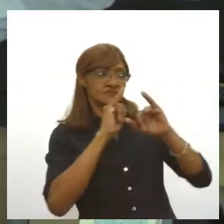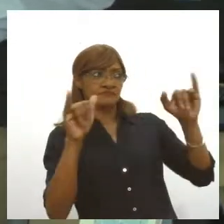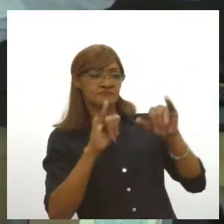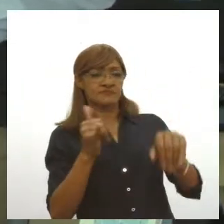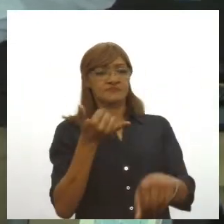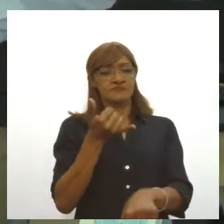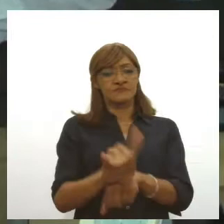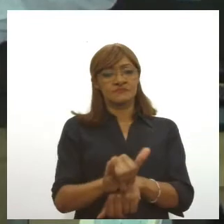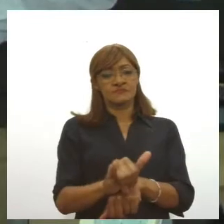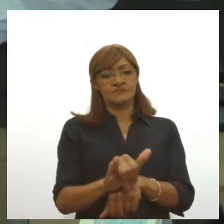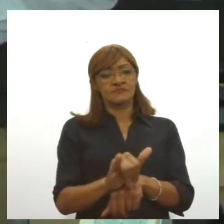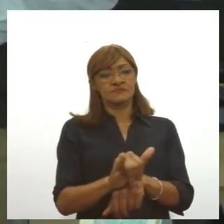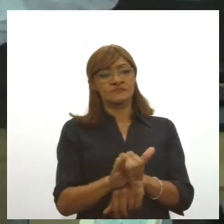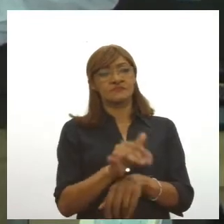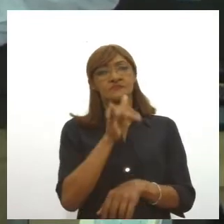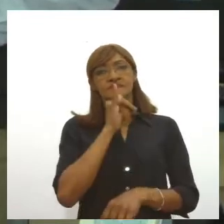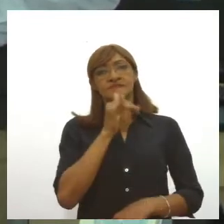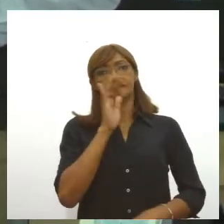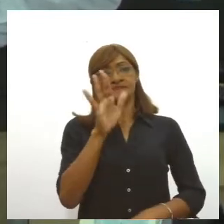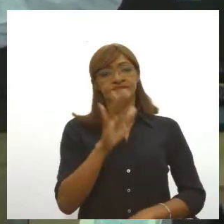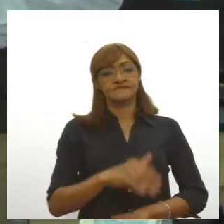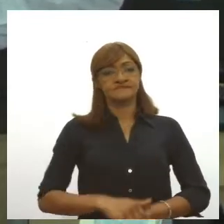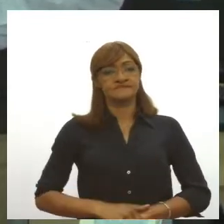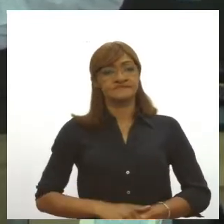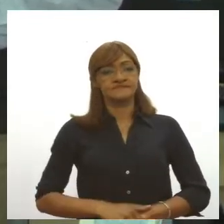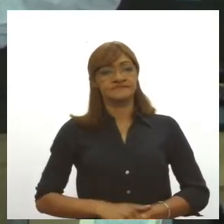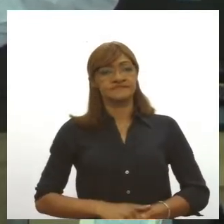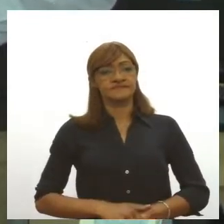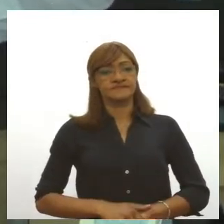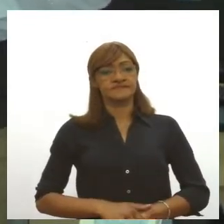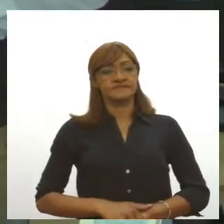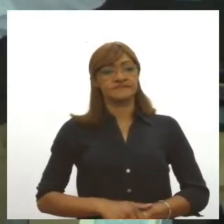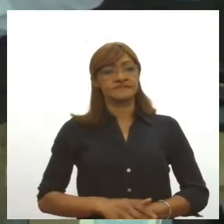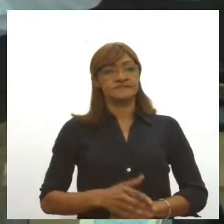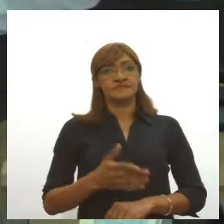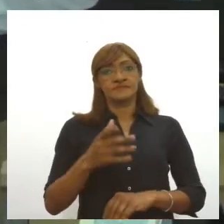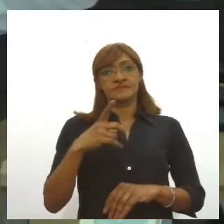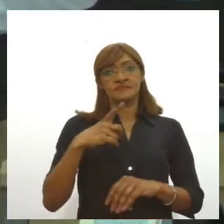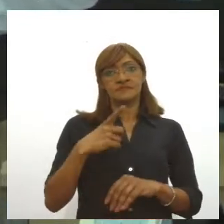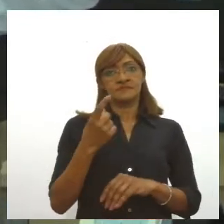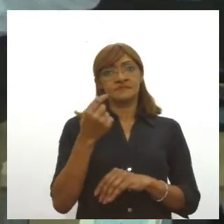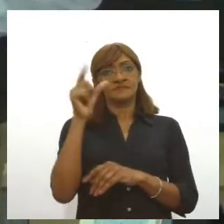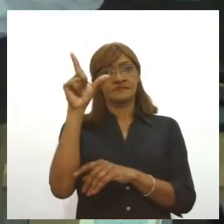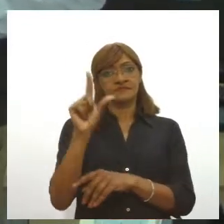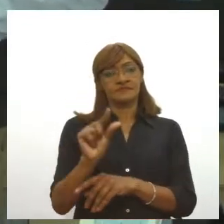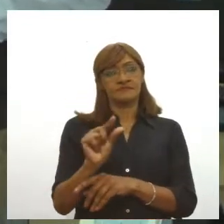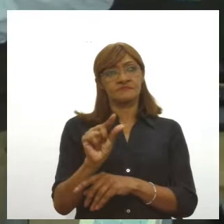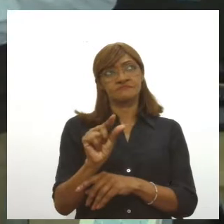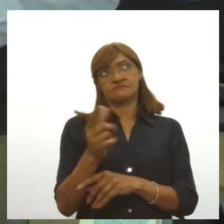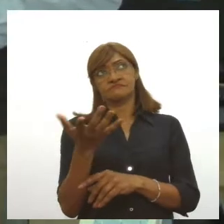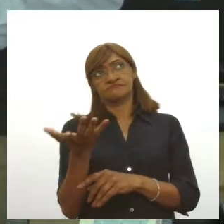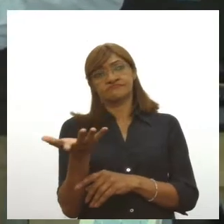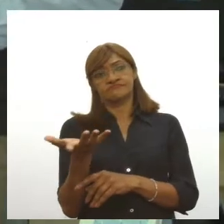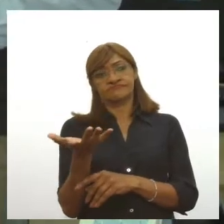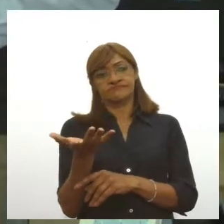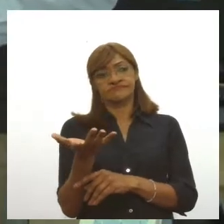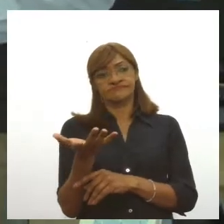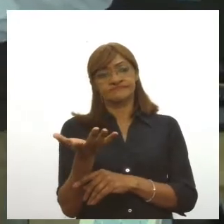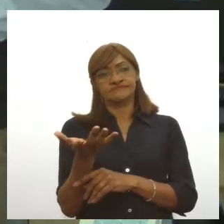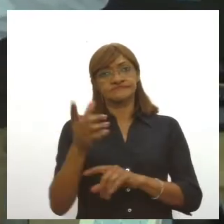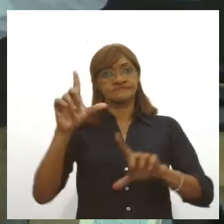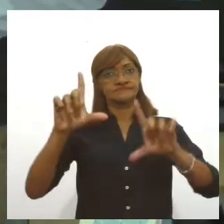Aquele comerciante que, por exemplo, diz que está fazendo aí uma promoção, vamos citar aqui, de um